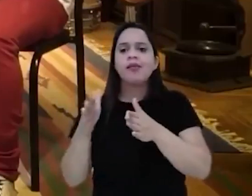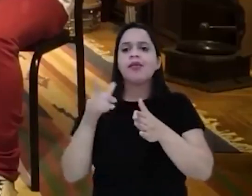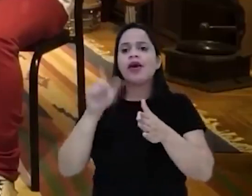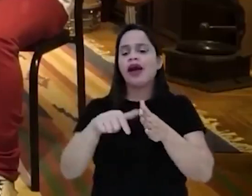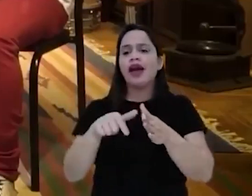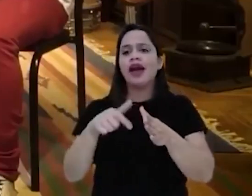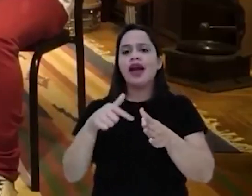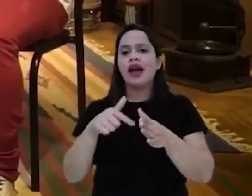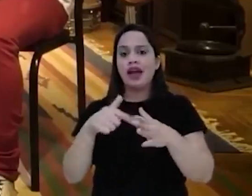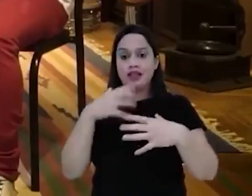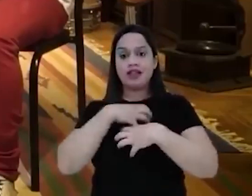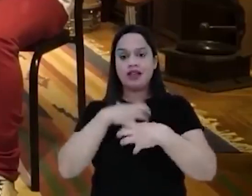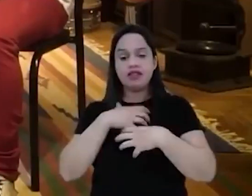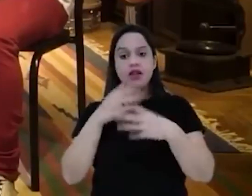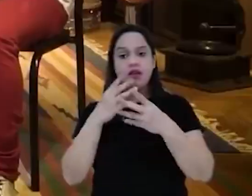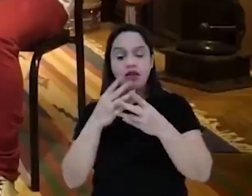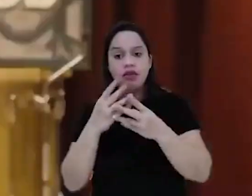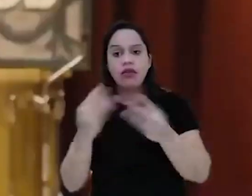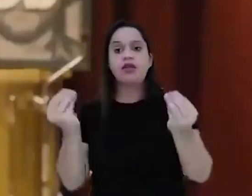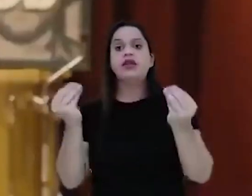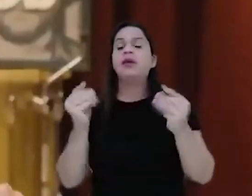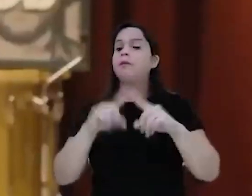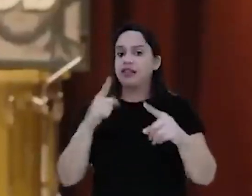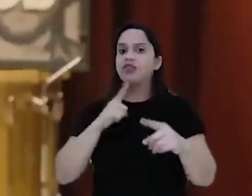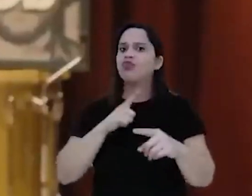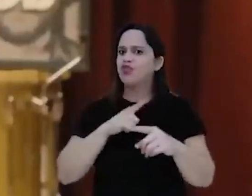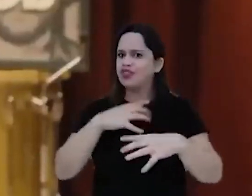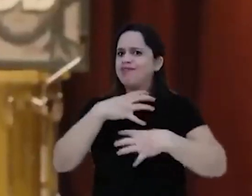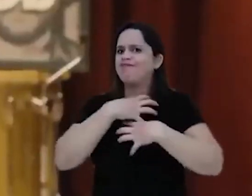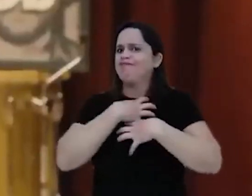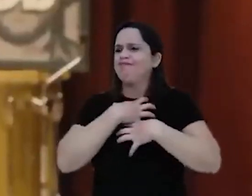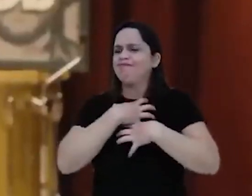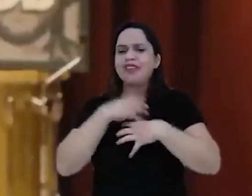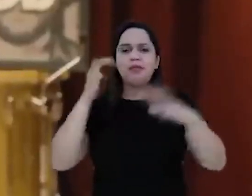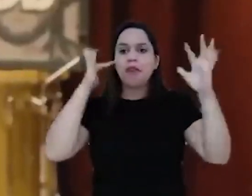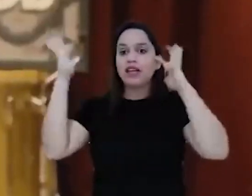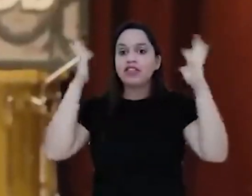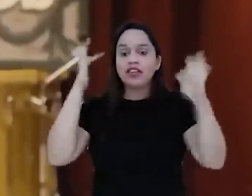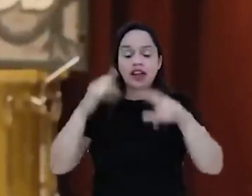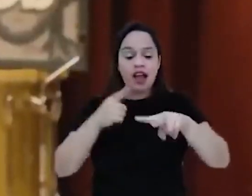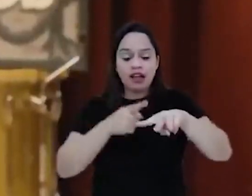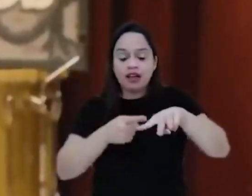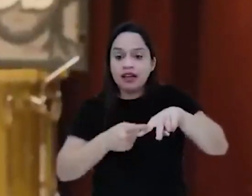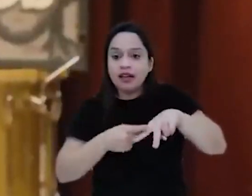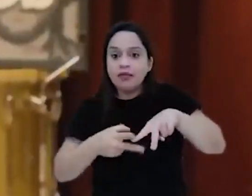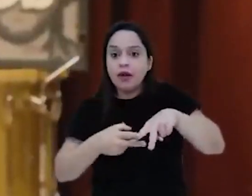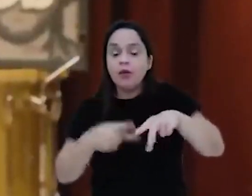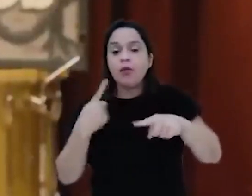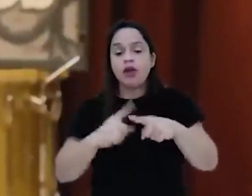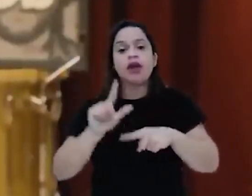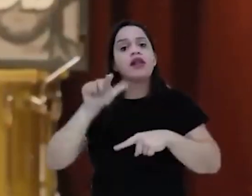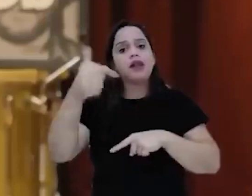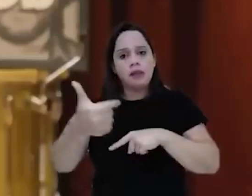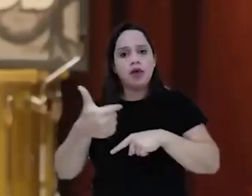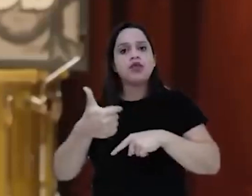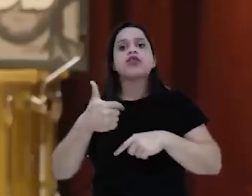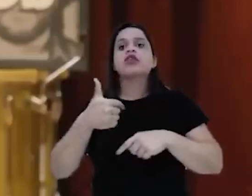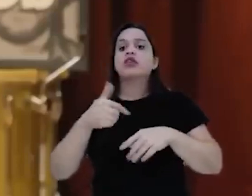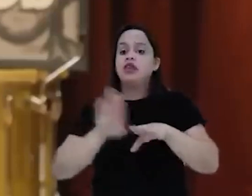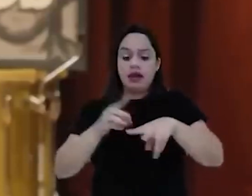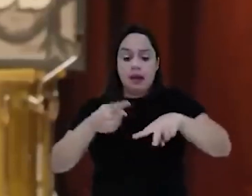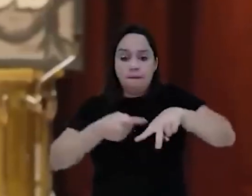acaba saindo essa sensação e eu tive muito essa sensação fantasma no hospital Então na verdade quando eu recebo a notícia